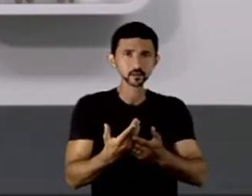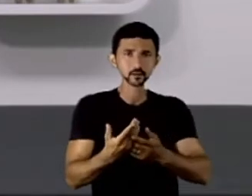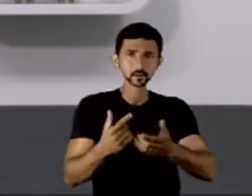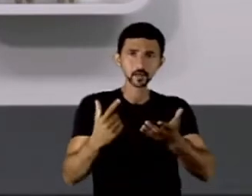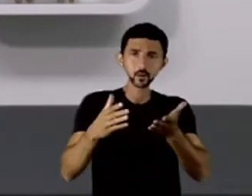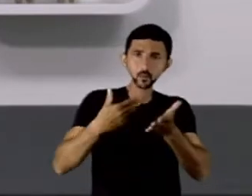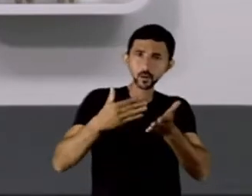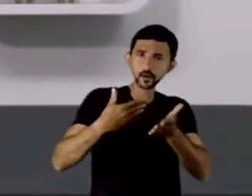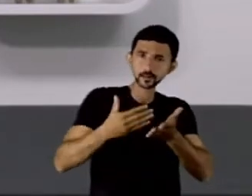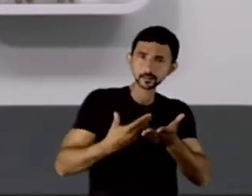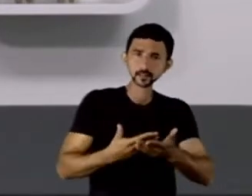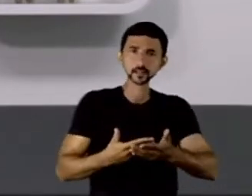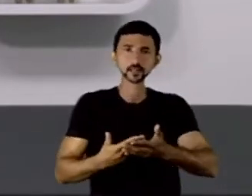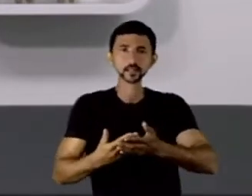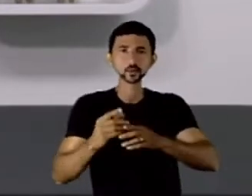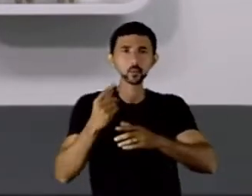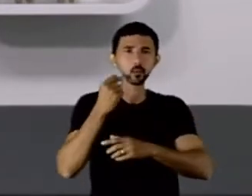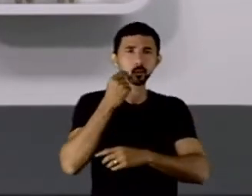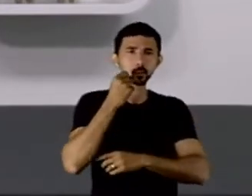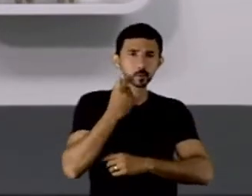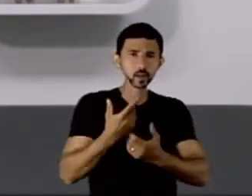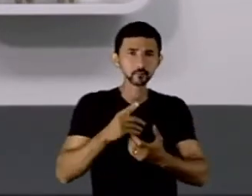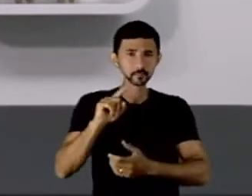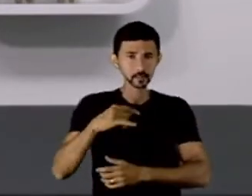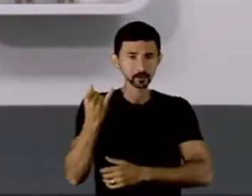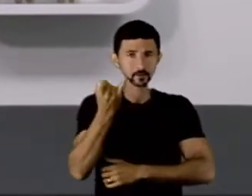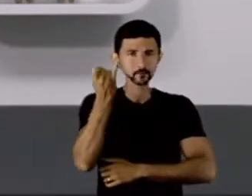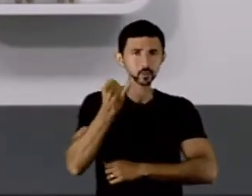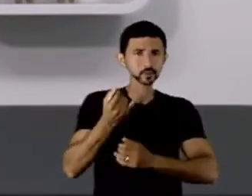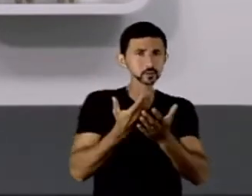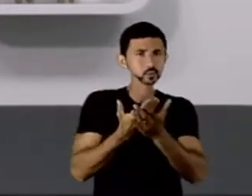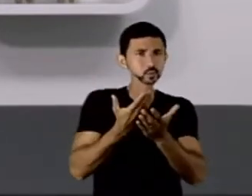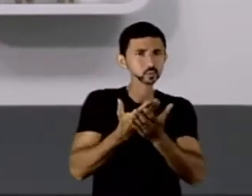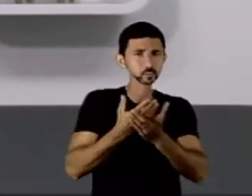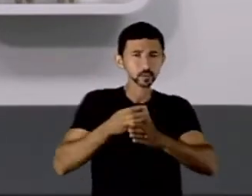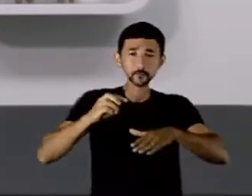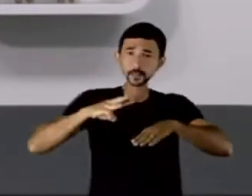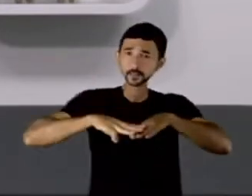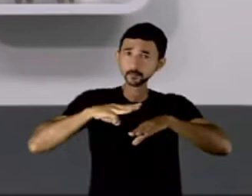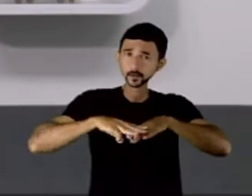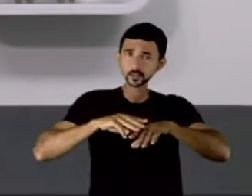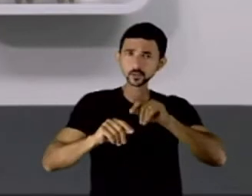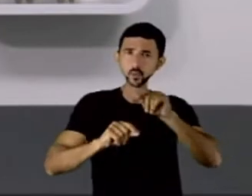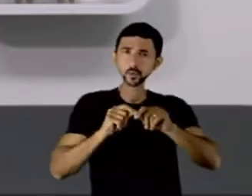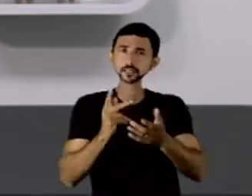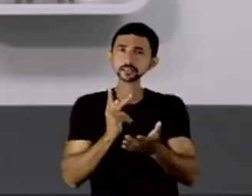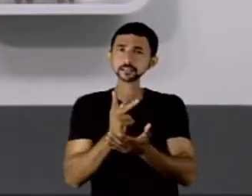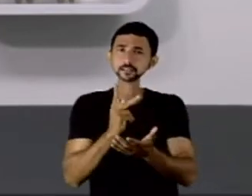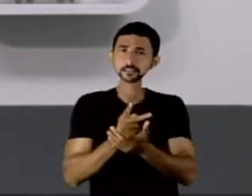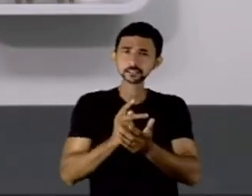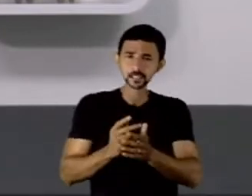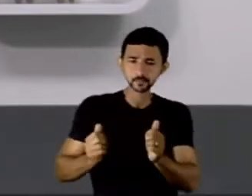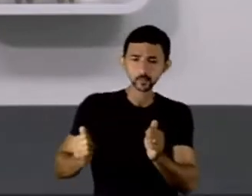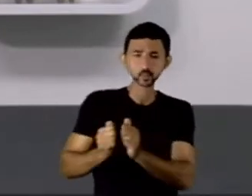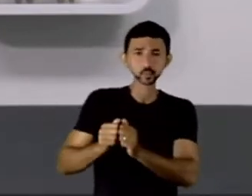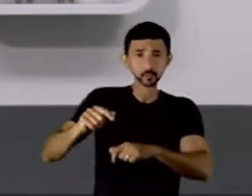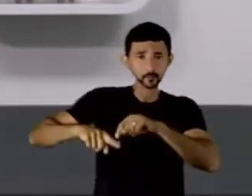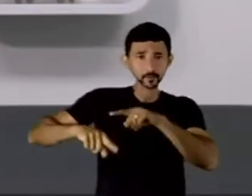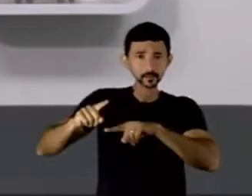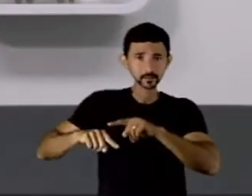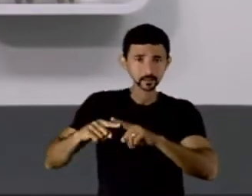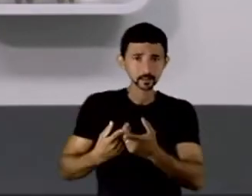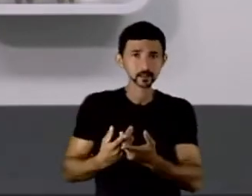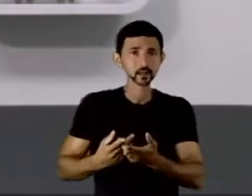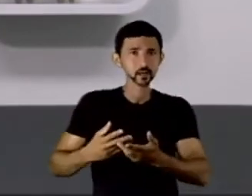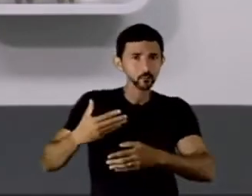o teu caderno, pegar o teu lápis. É importante estudar matemática sempre munido do teu material para